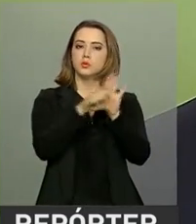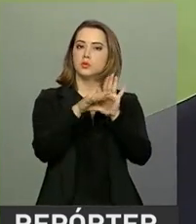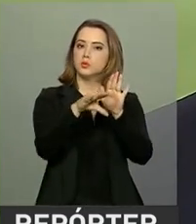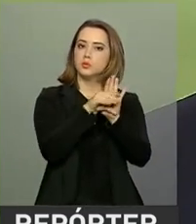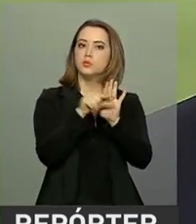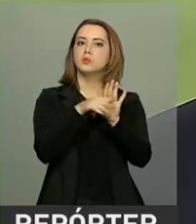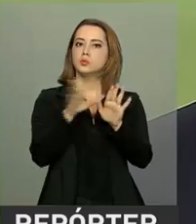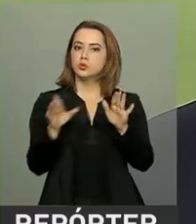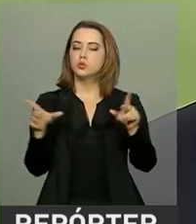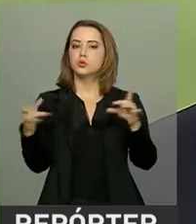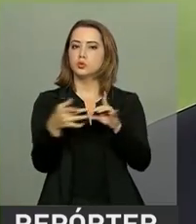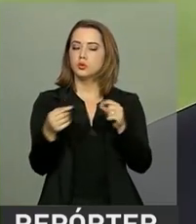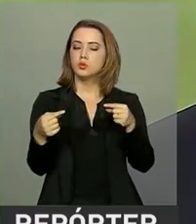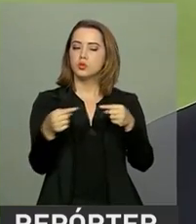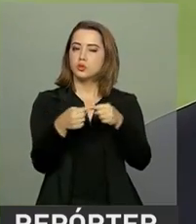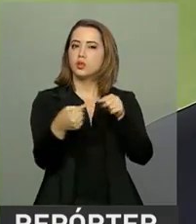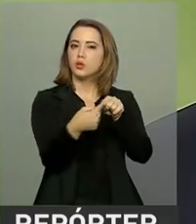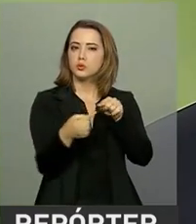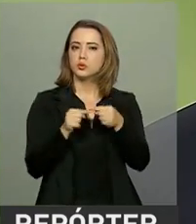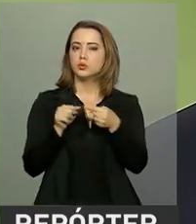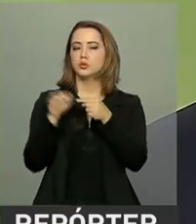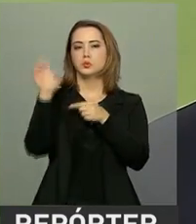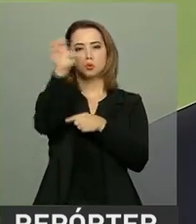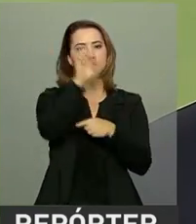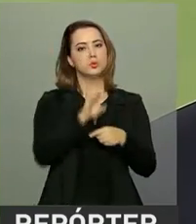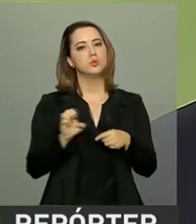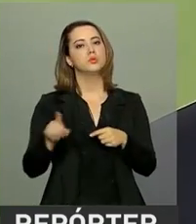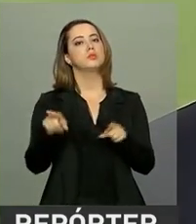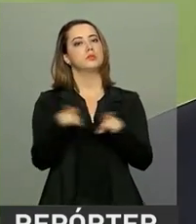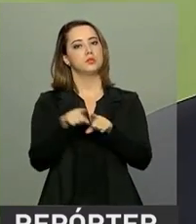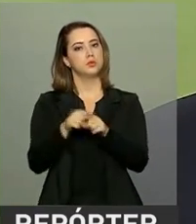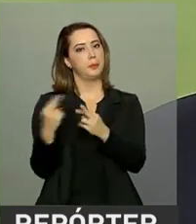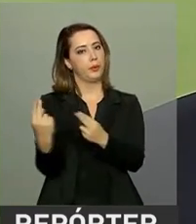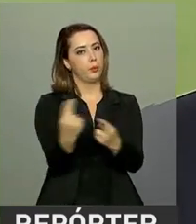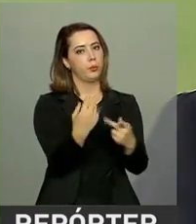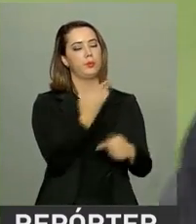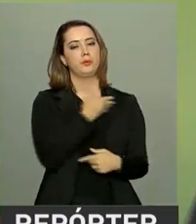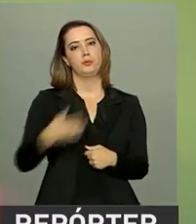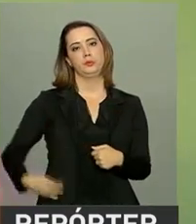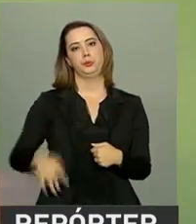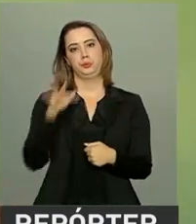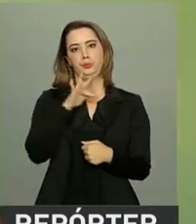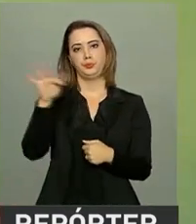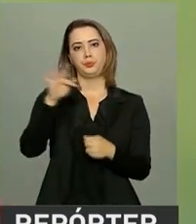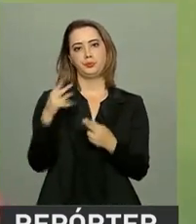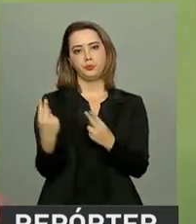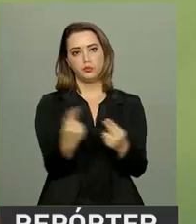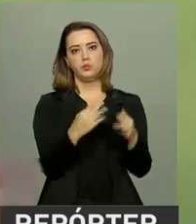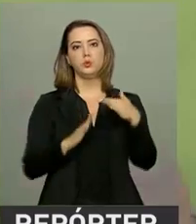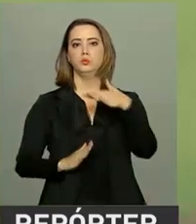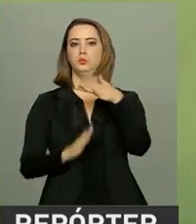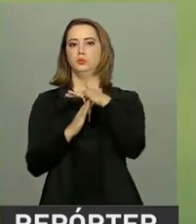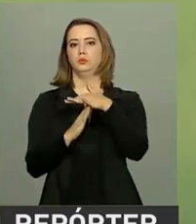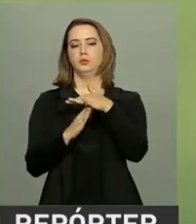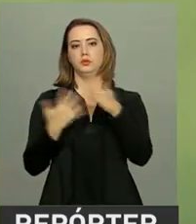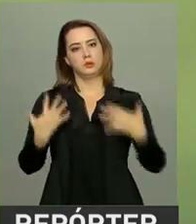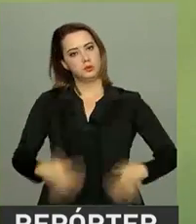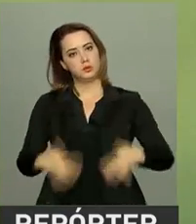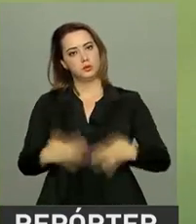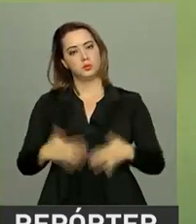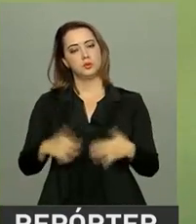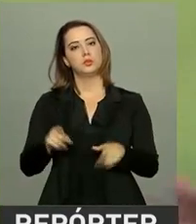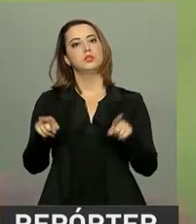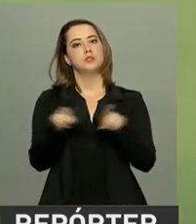estados que também eles estados terão as mesmas limitações de gastos aliás isso está sendo introduzido na própria emenda